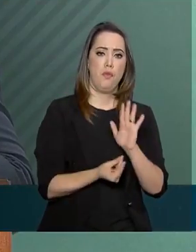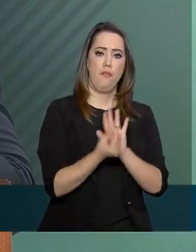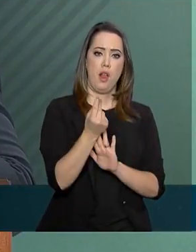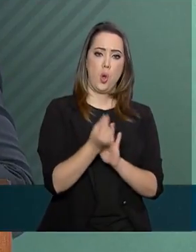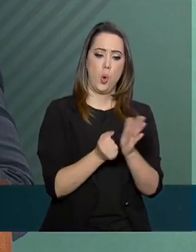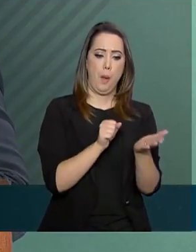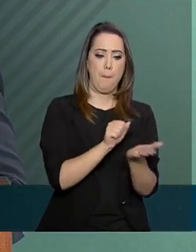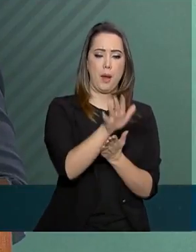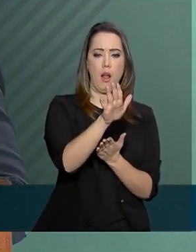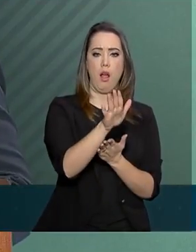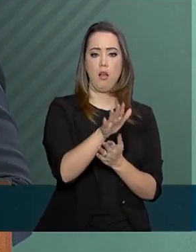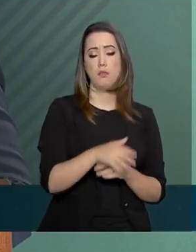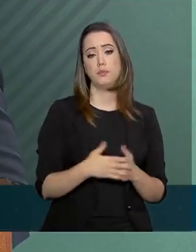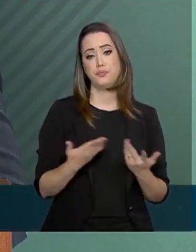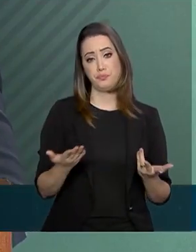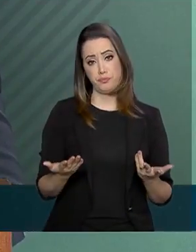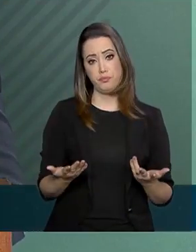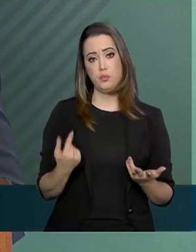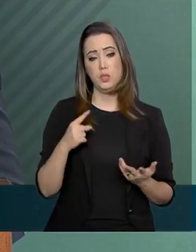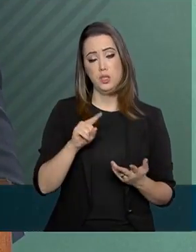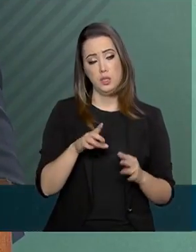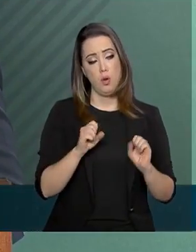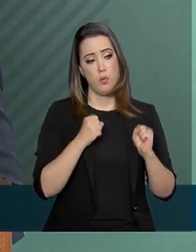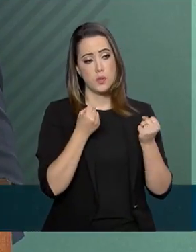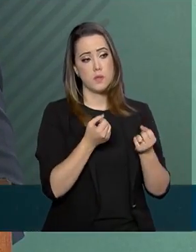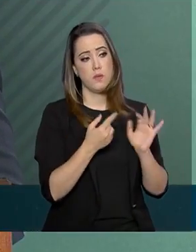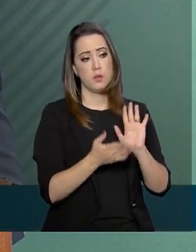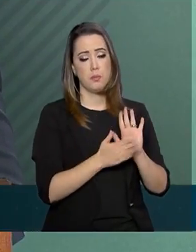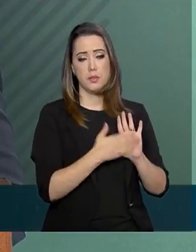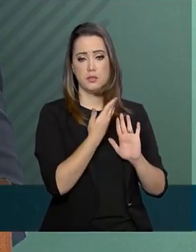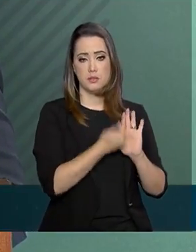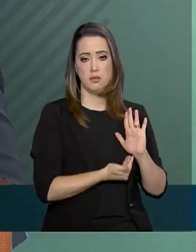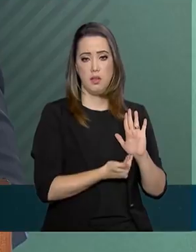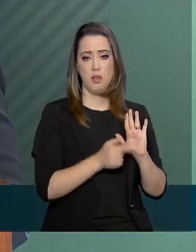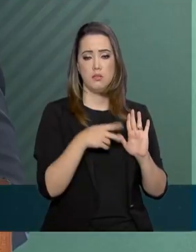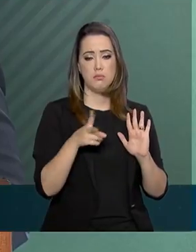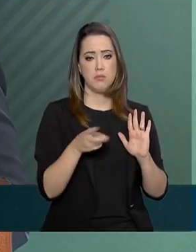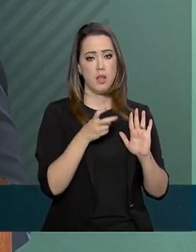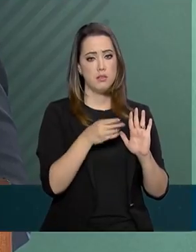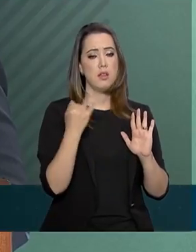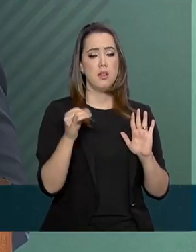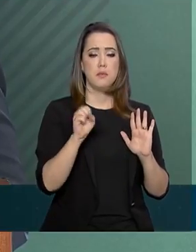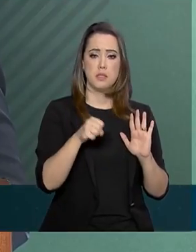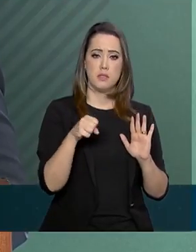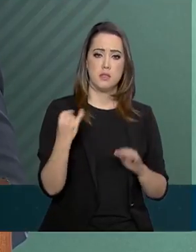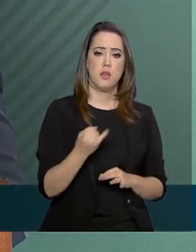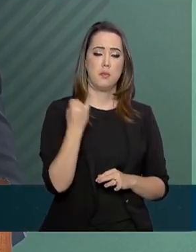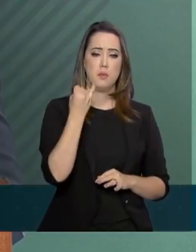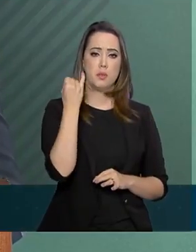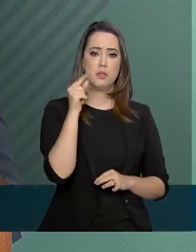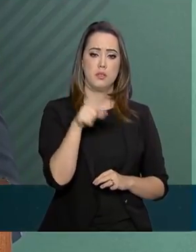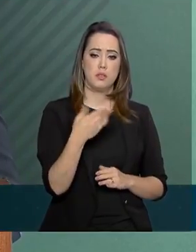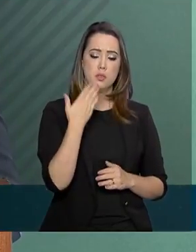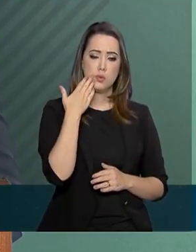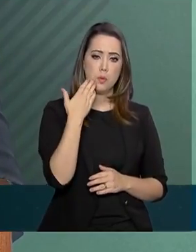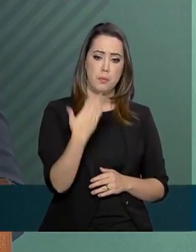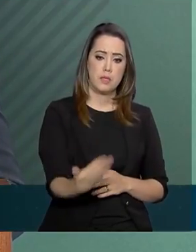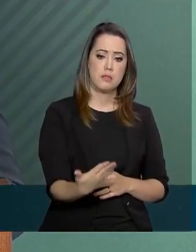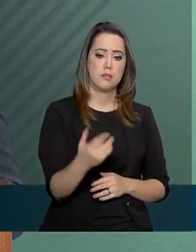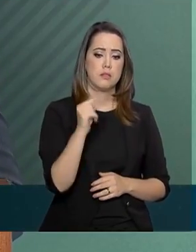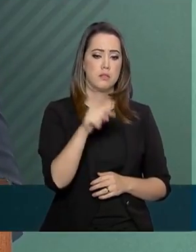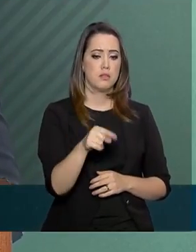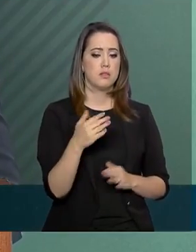publicações estão do do exposto percebe-se sim a importância da prontidão de apresentar